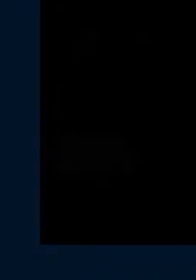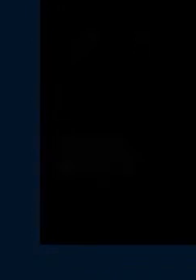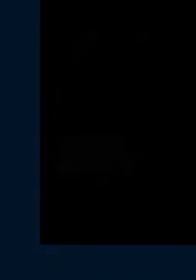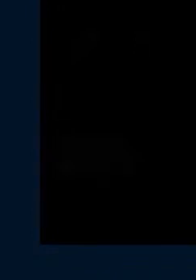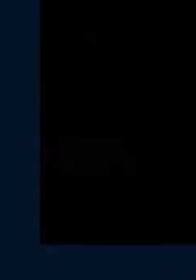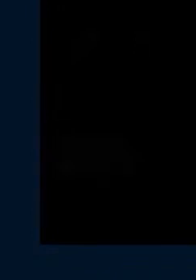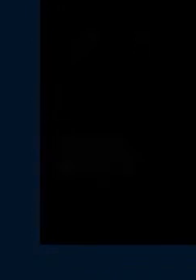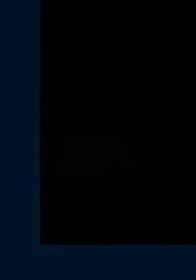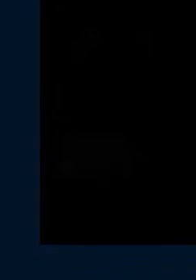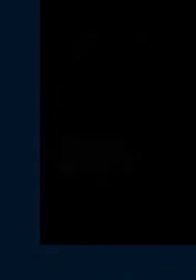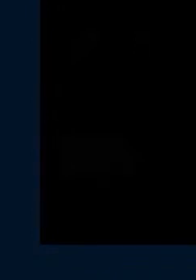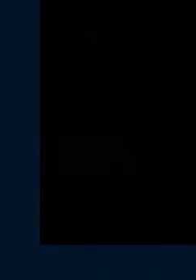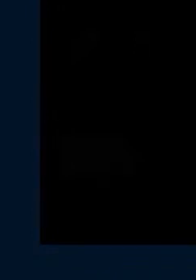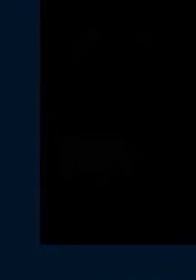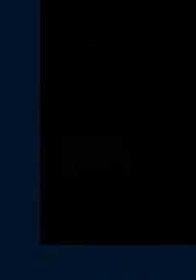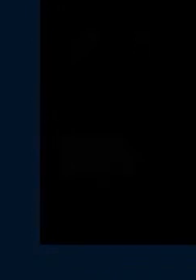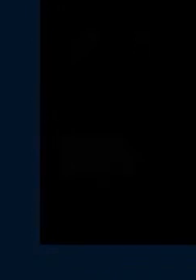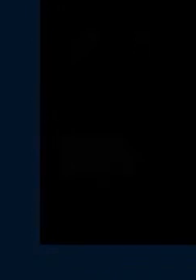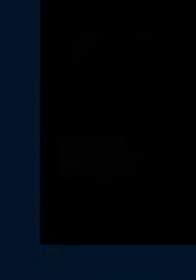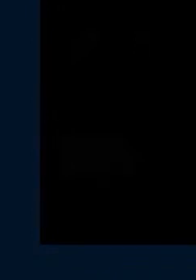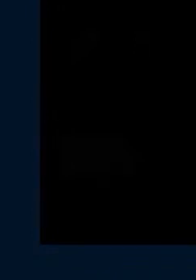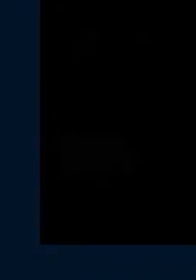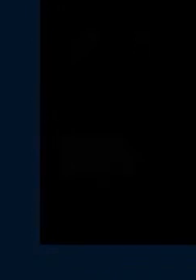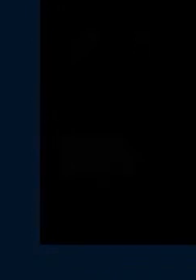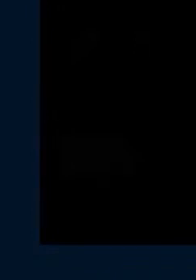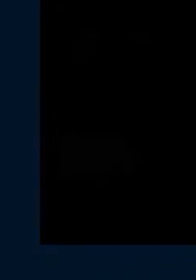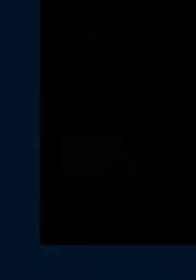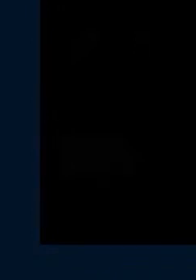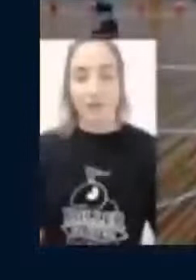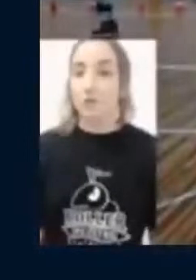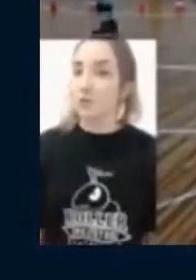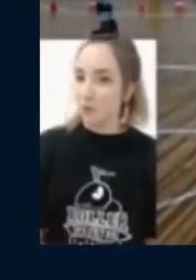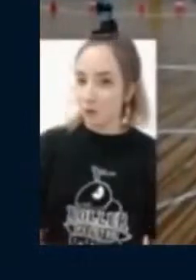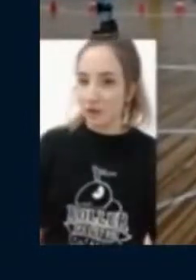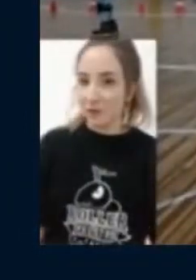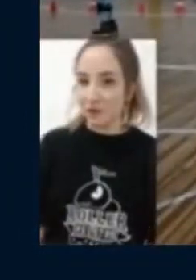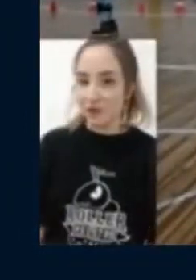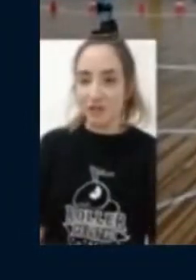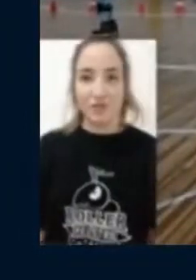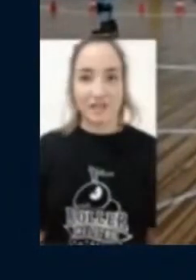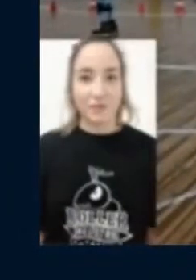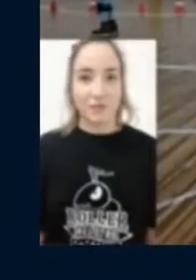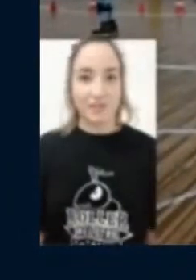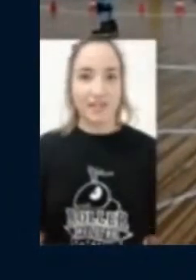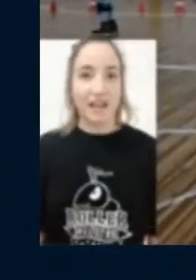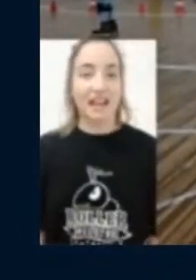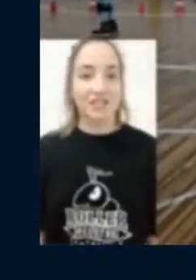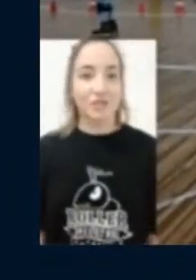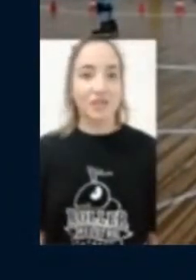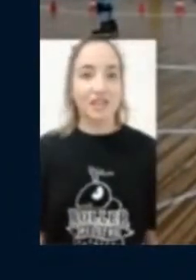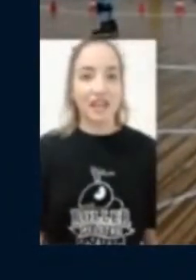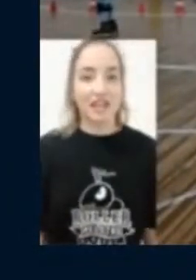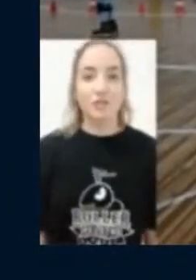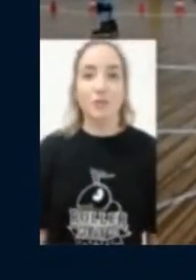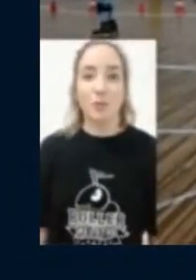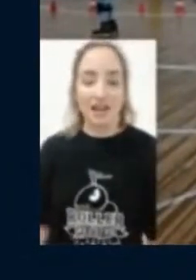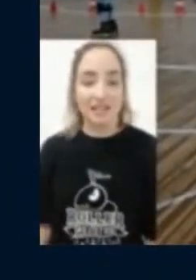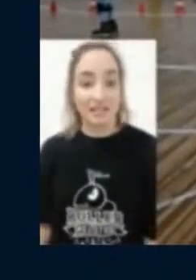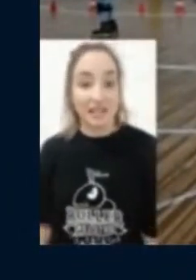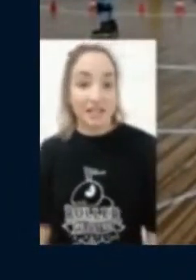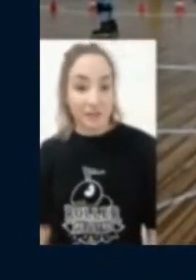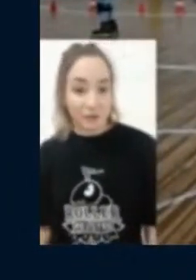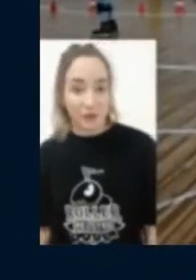experientes, entendemos que as perguntas são bem simples, porém muito necessárias. Como futura professora de educação física, acredito que indagações